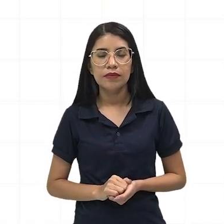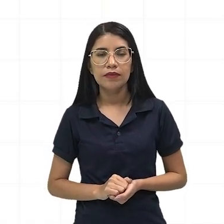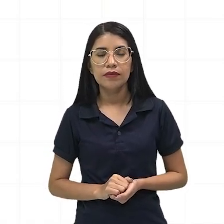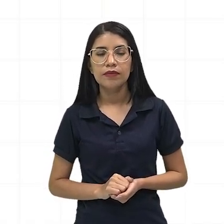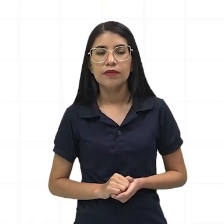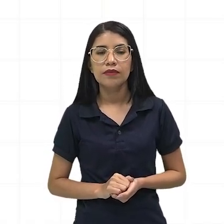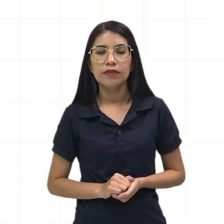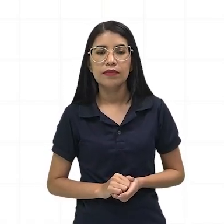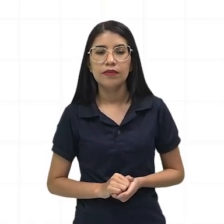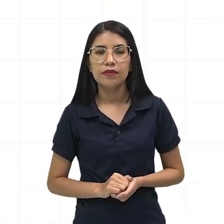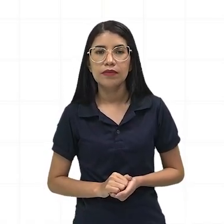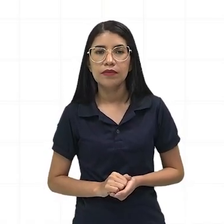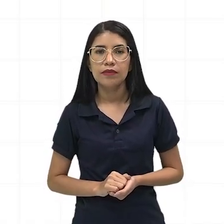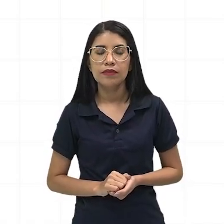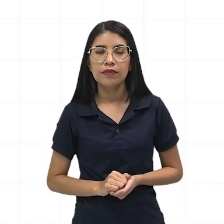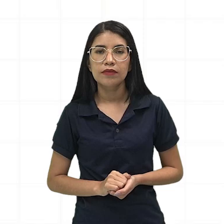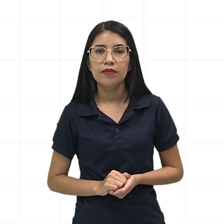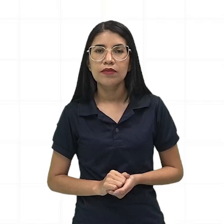Então, nós temos aqui, ó,